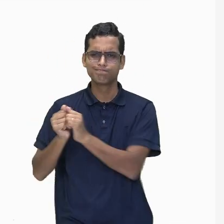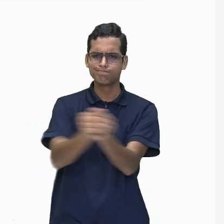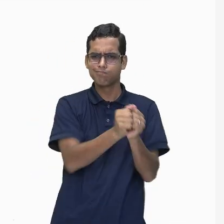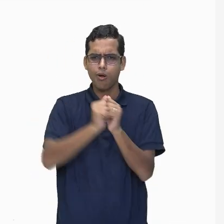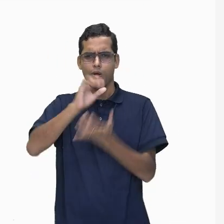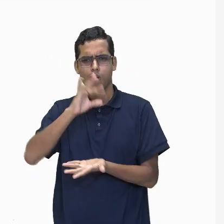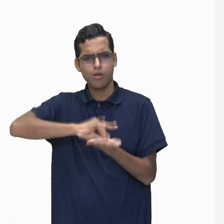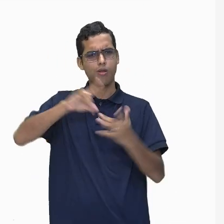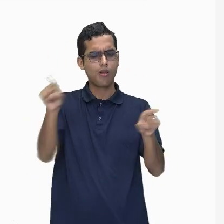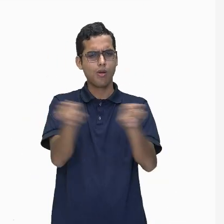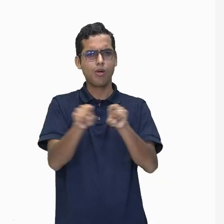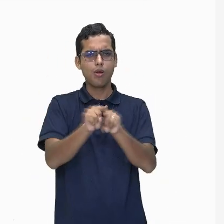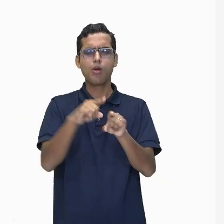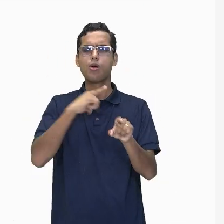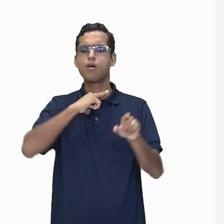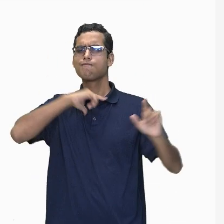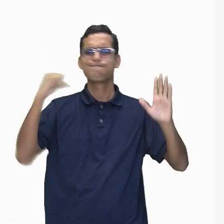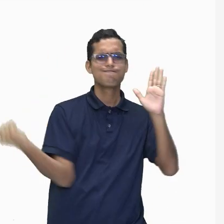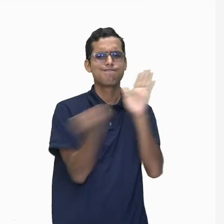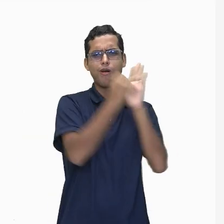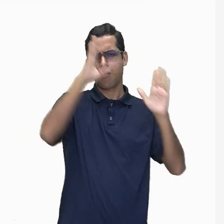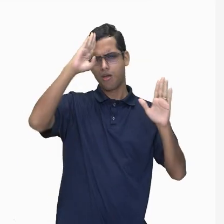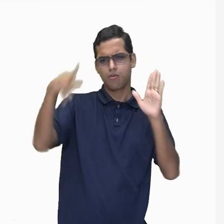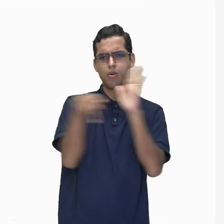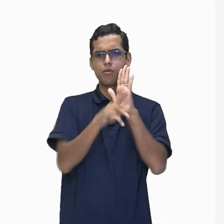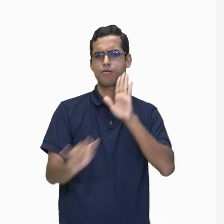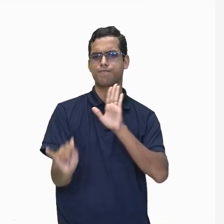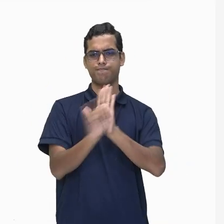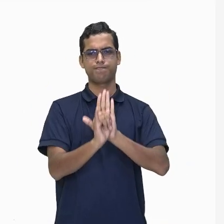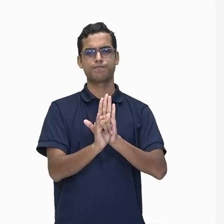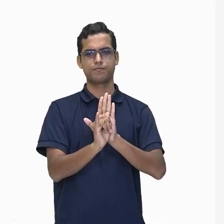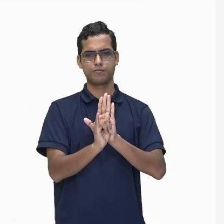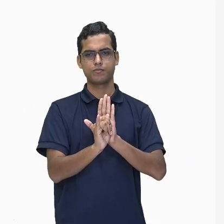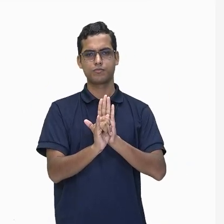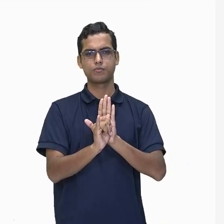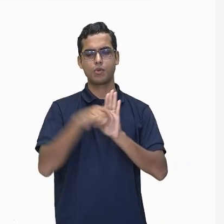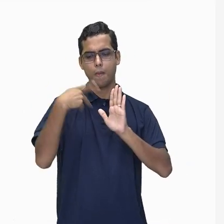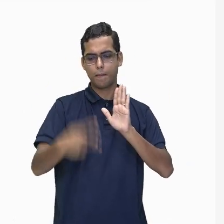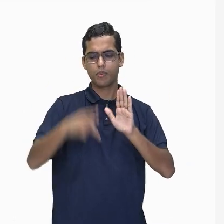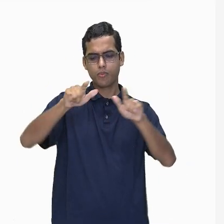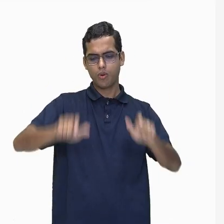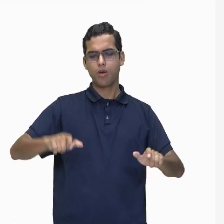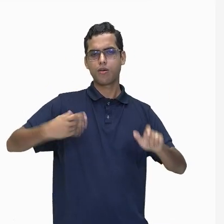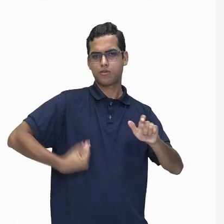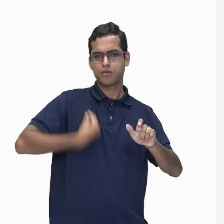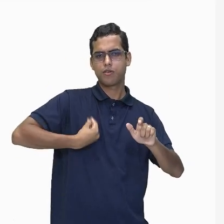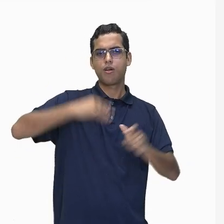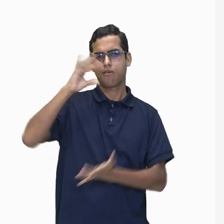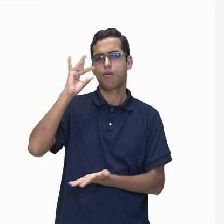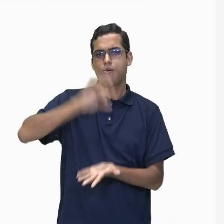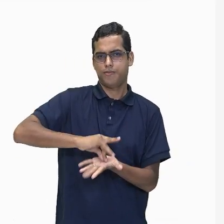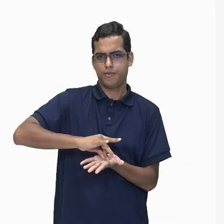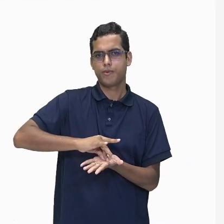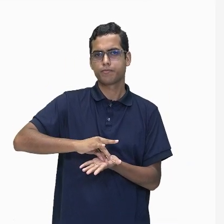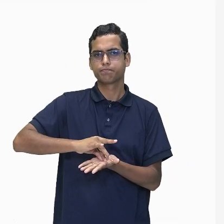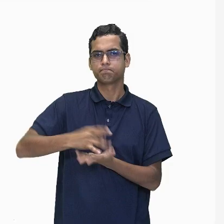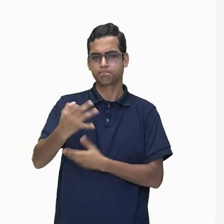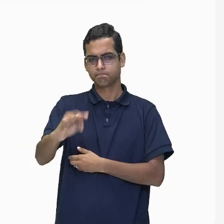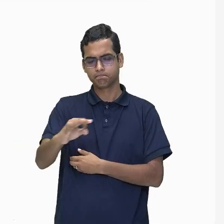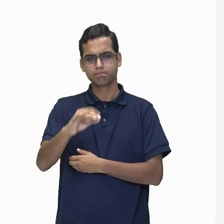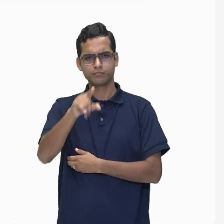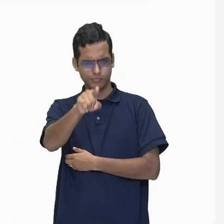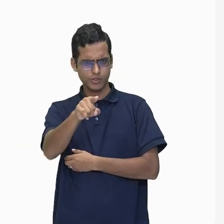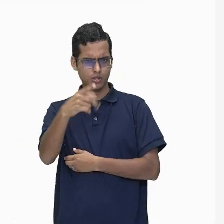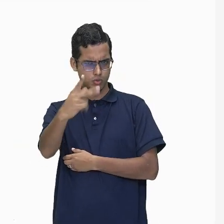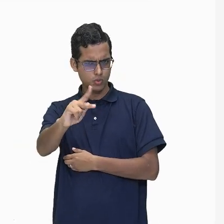eles então marcam assim a sua identidade do local onde vivem. É assim aí onde vocês